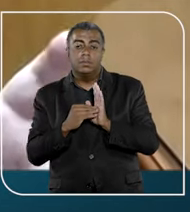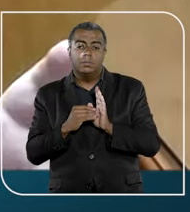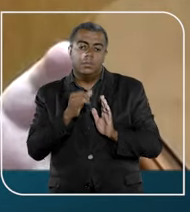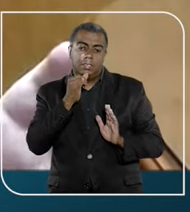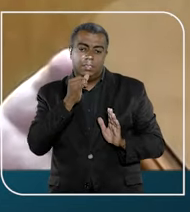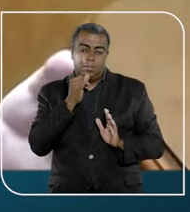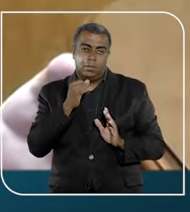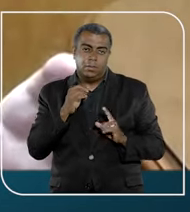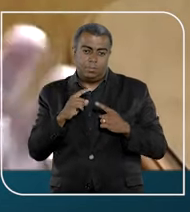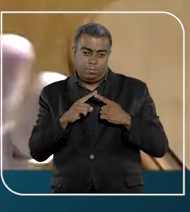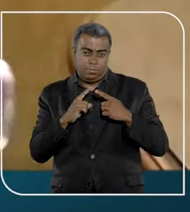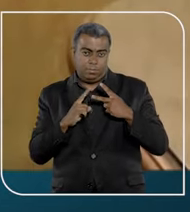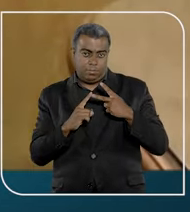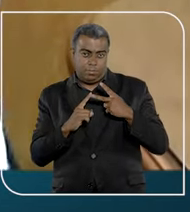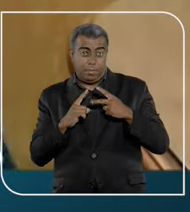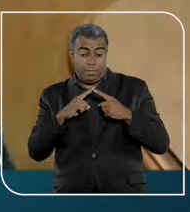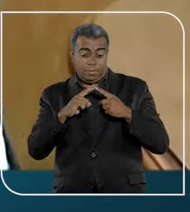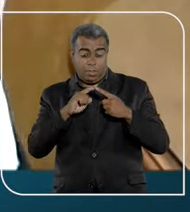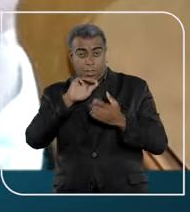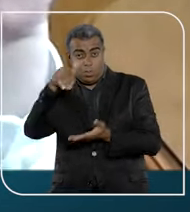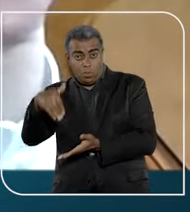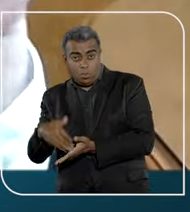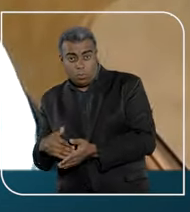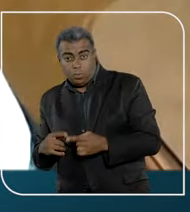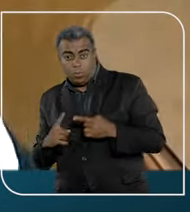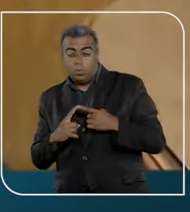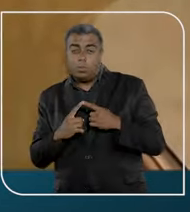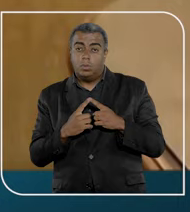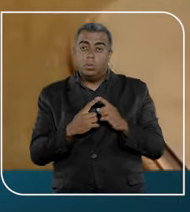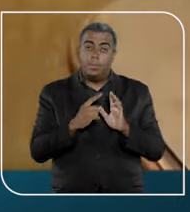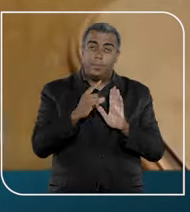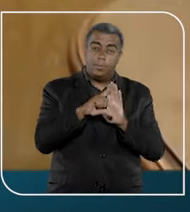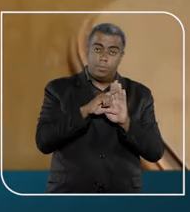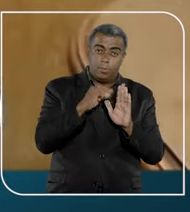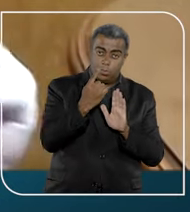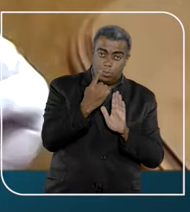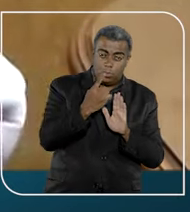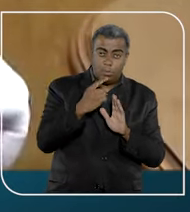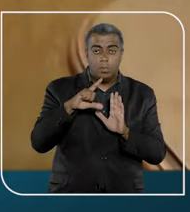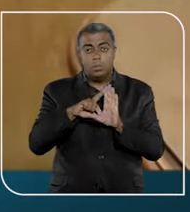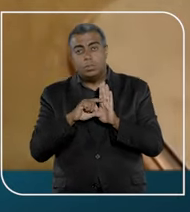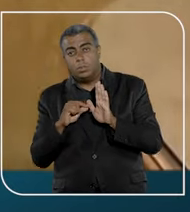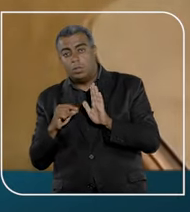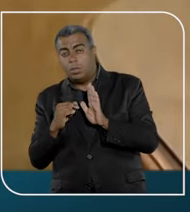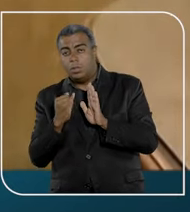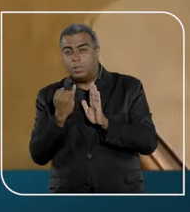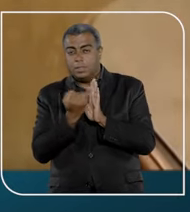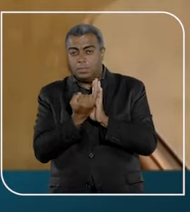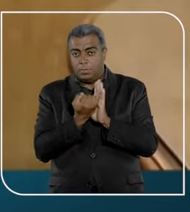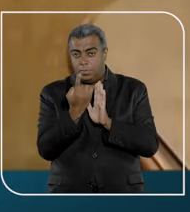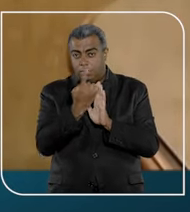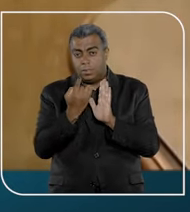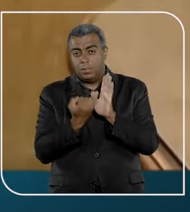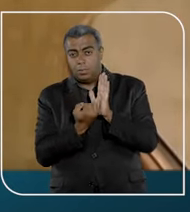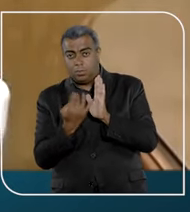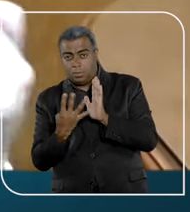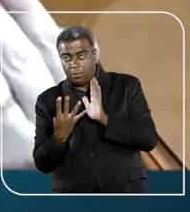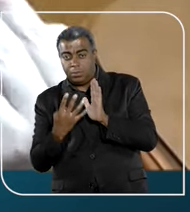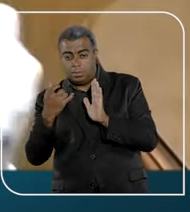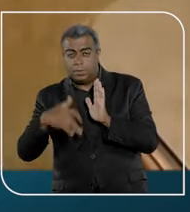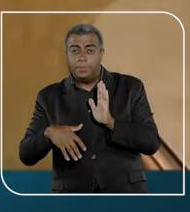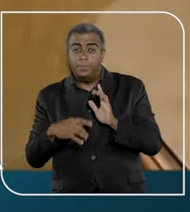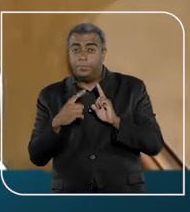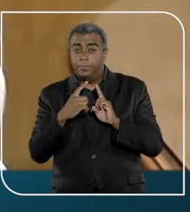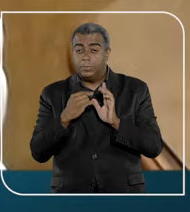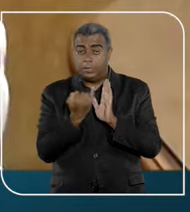871 do CPC. Vamos pegar a primeira e a última. Inciso primeiro e inciso quarto. O